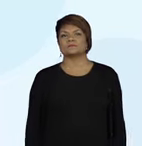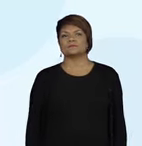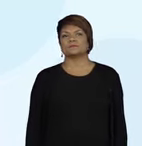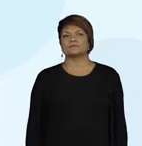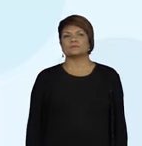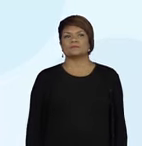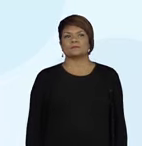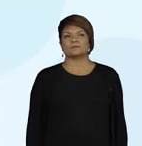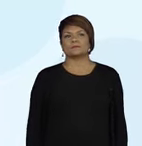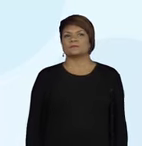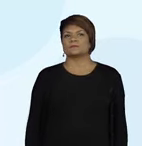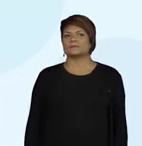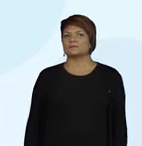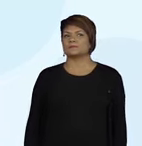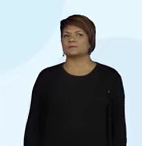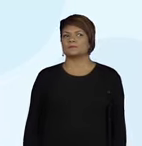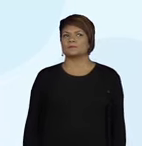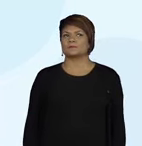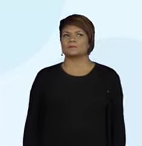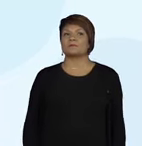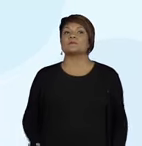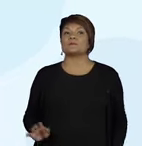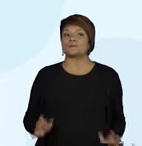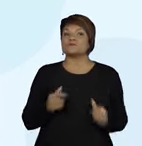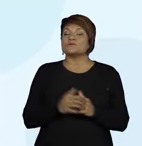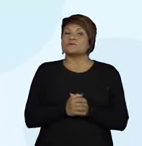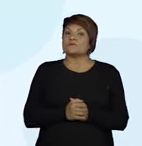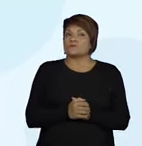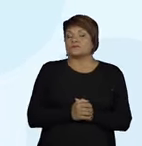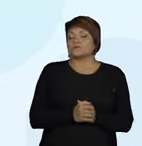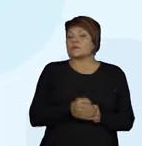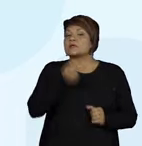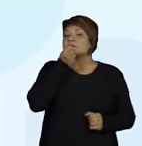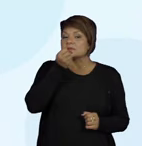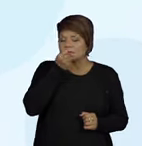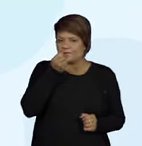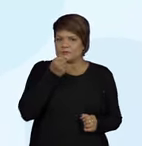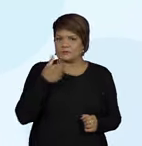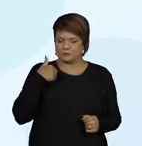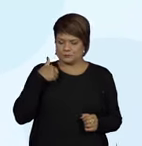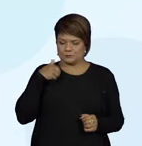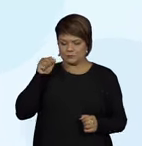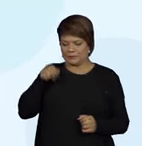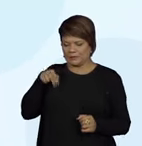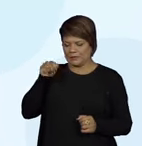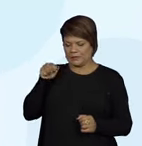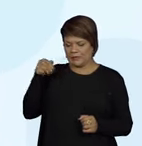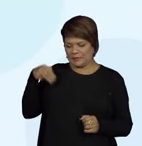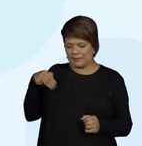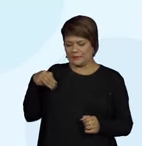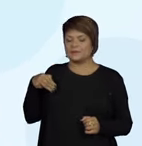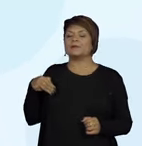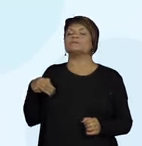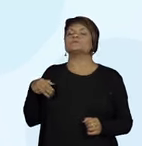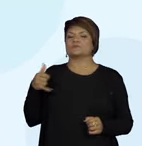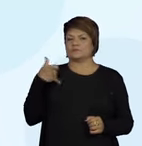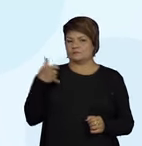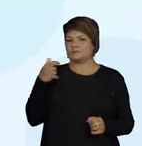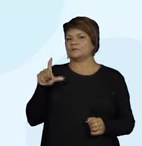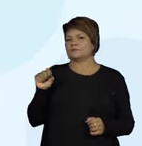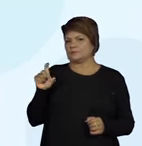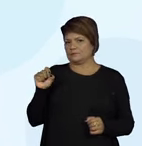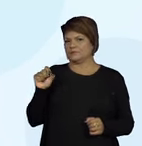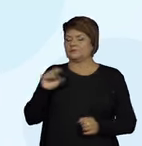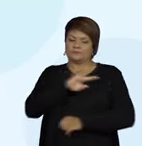Enquanto está caindo. Em entrevista à repórter mirim Ana M., de 10 anos, do 4º ano do Colégio